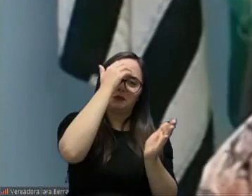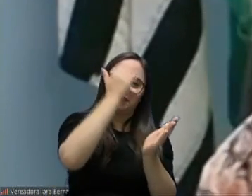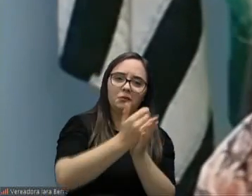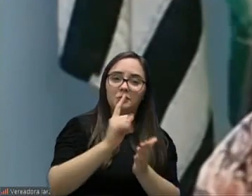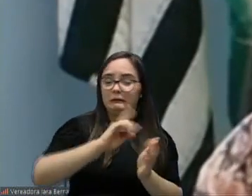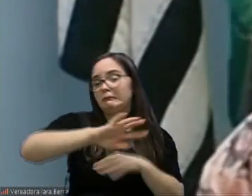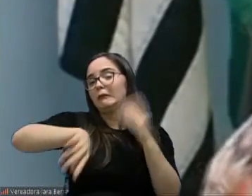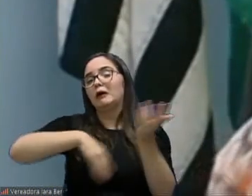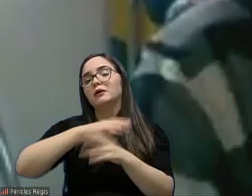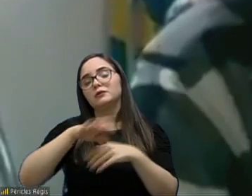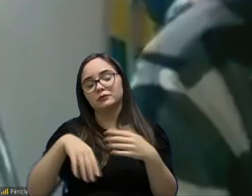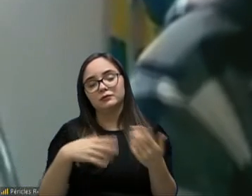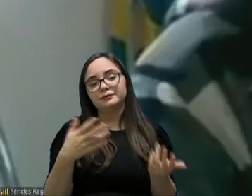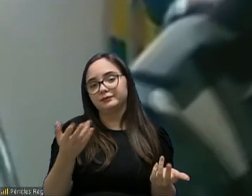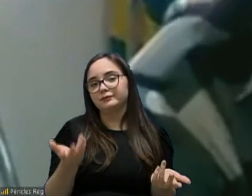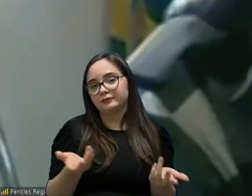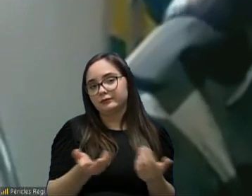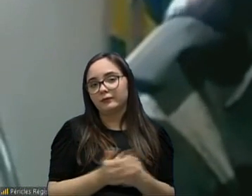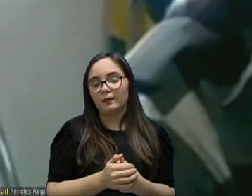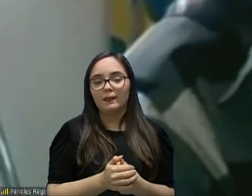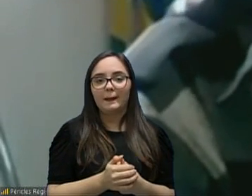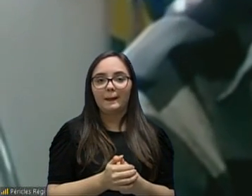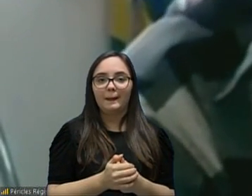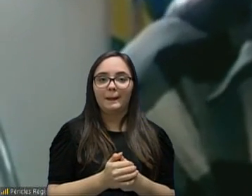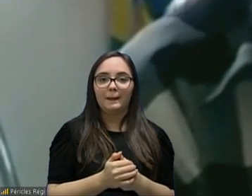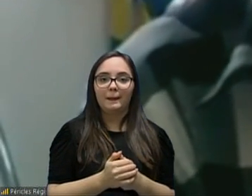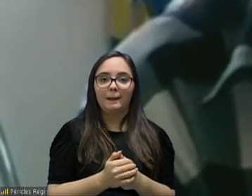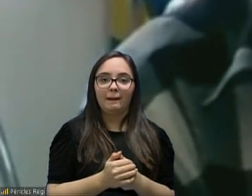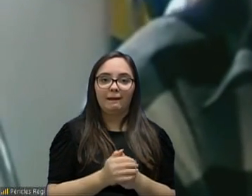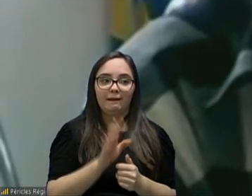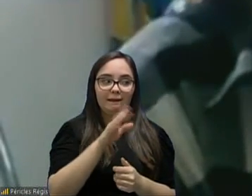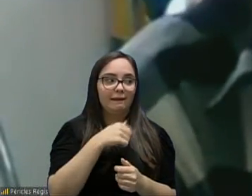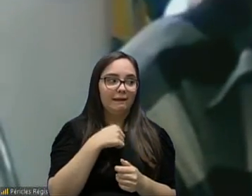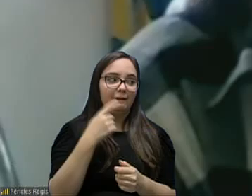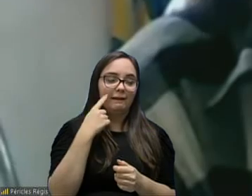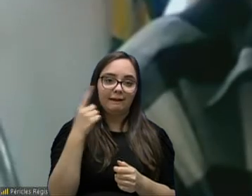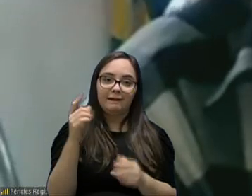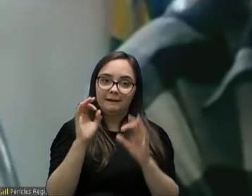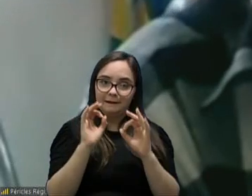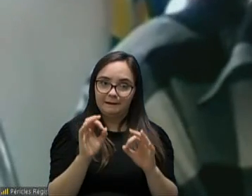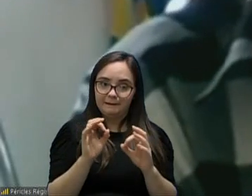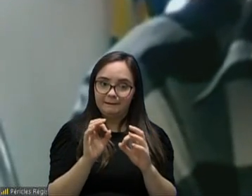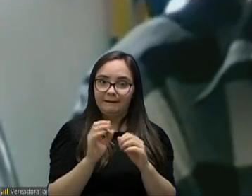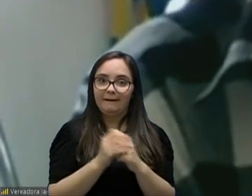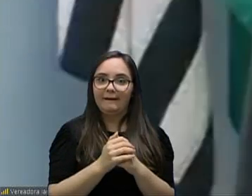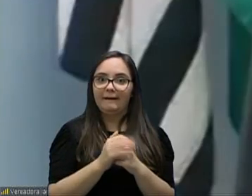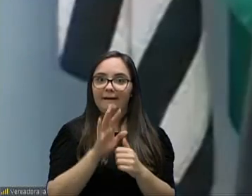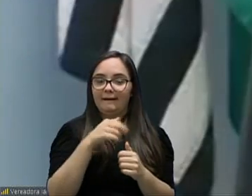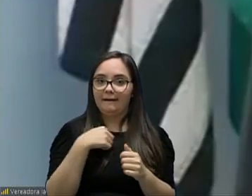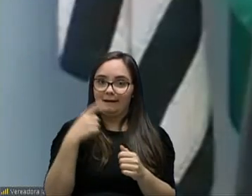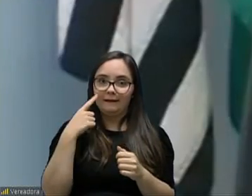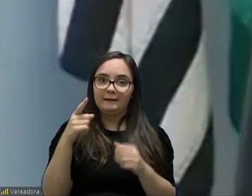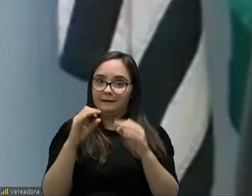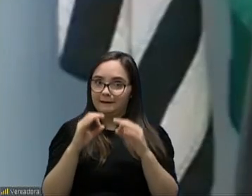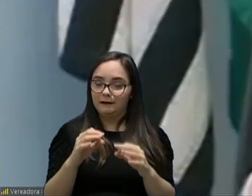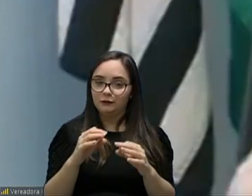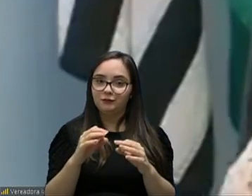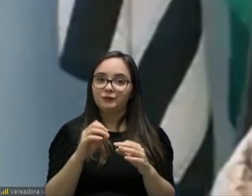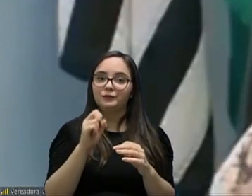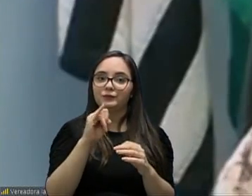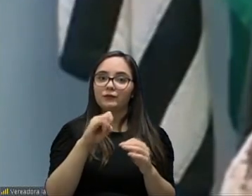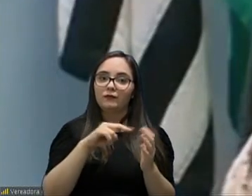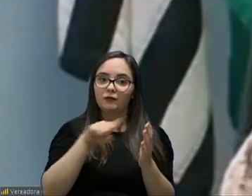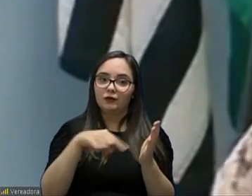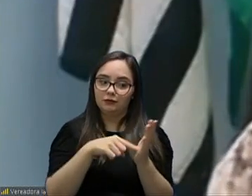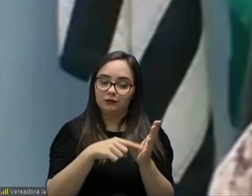respeitado. Exato. Então, eu já está corrigido. Eu só vou confirmar, vereadora Iara, vou confirmar se foi esse o texto